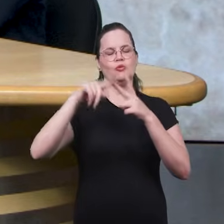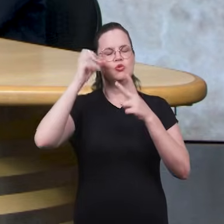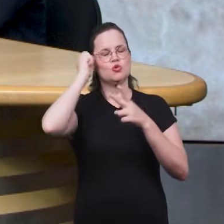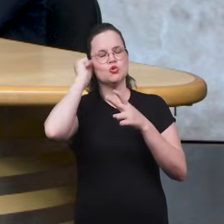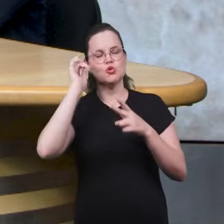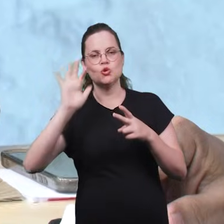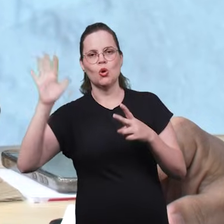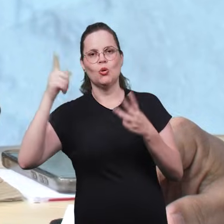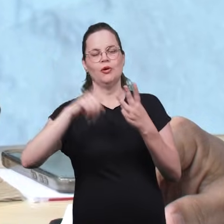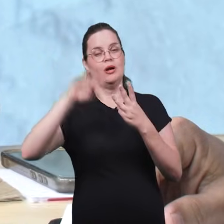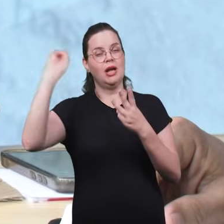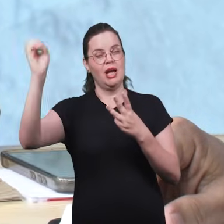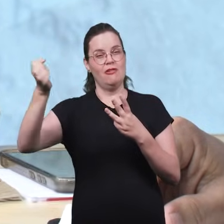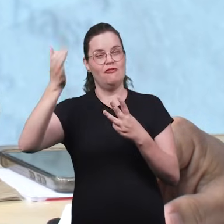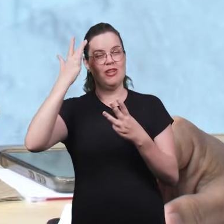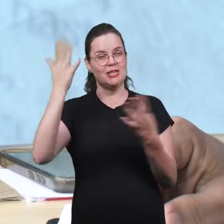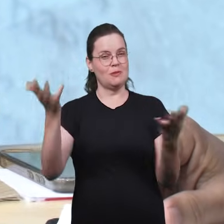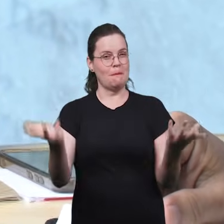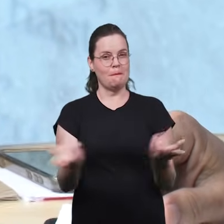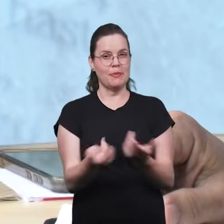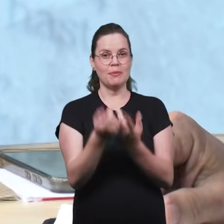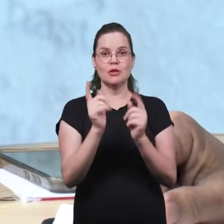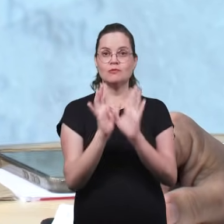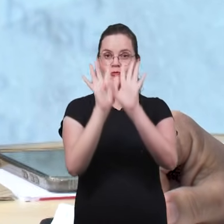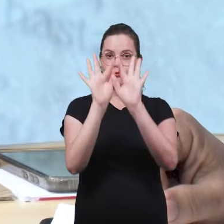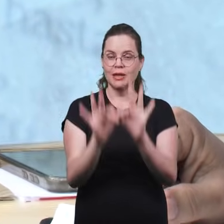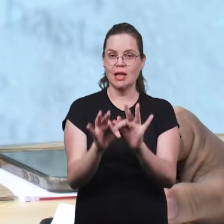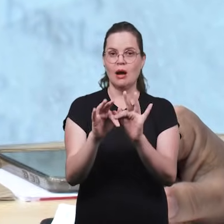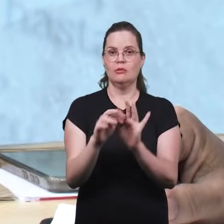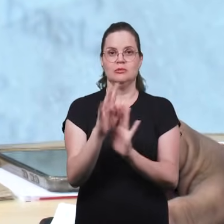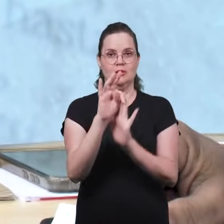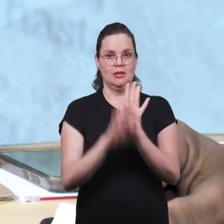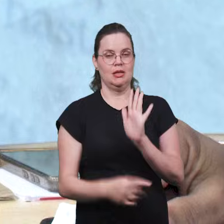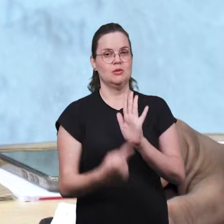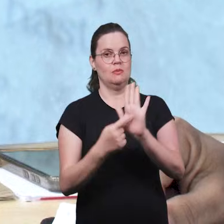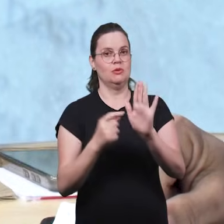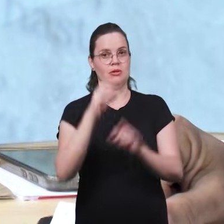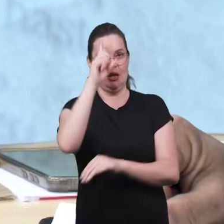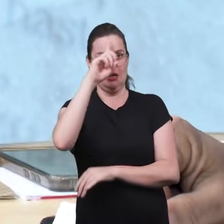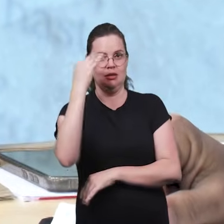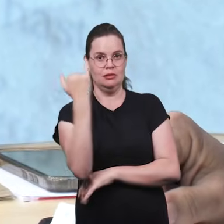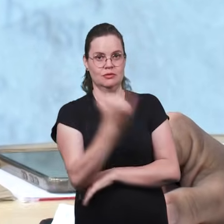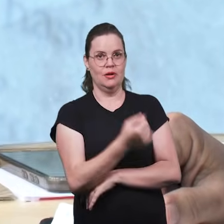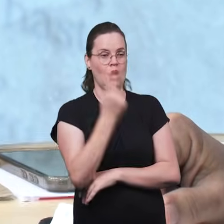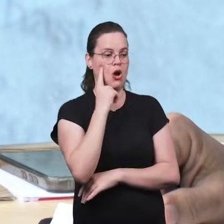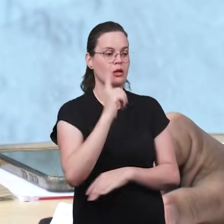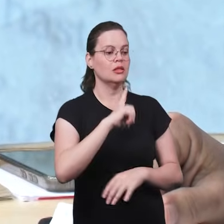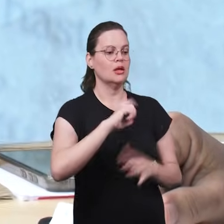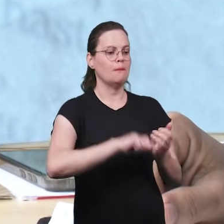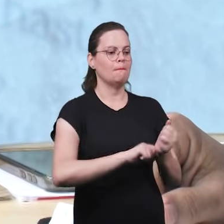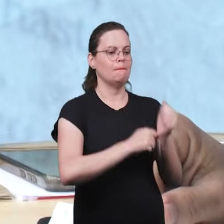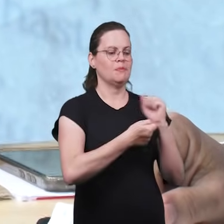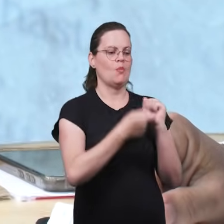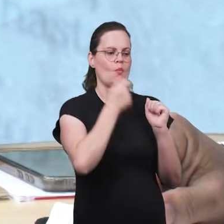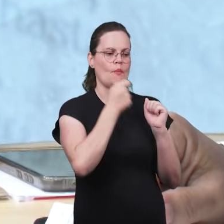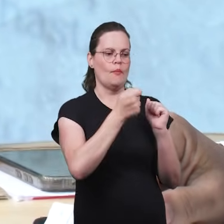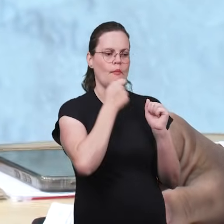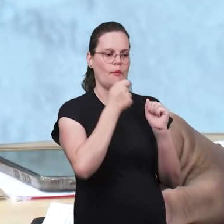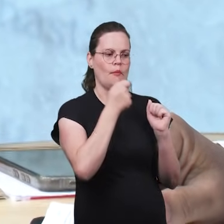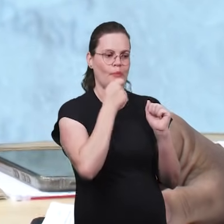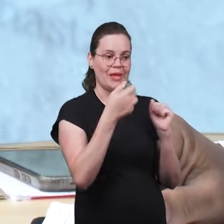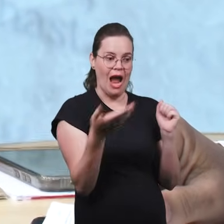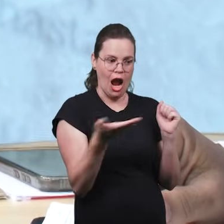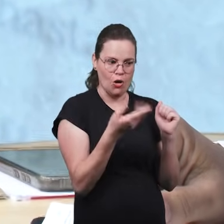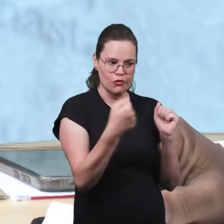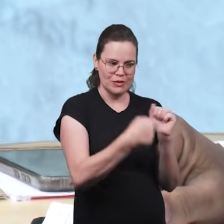com sonhos, com revelações maravilhosas, no final tem uma parte que Deus diz para ele que há um mistério que não ia